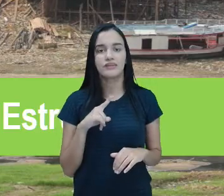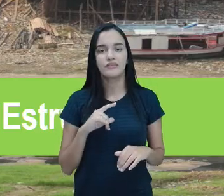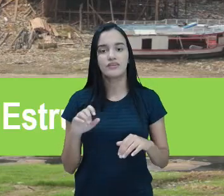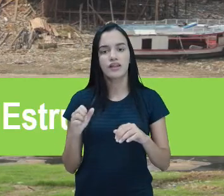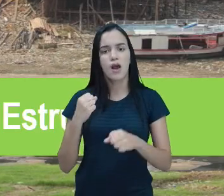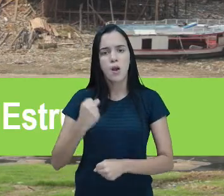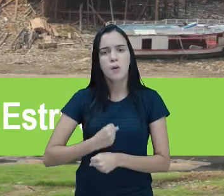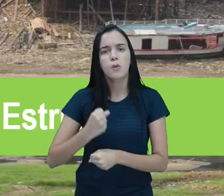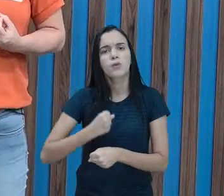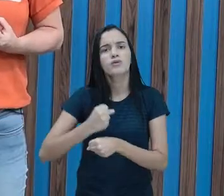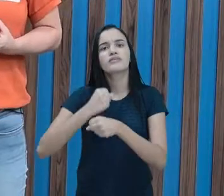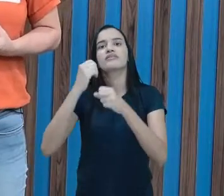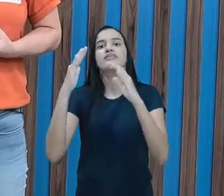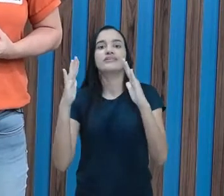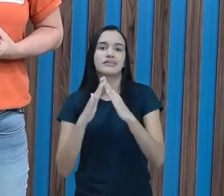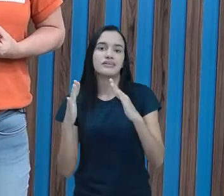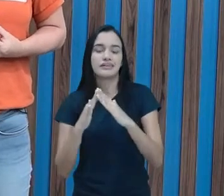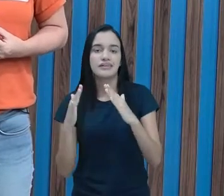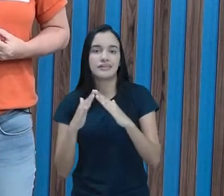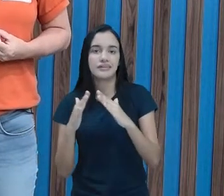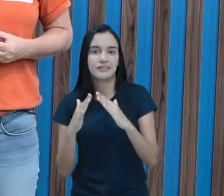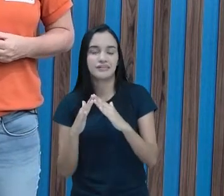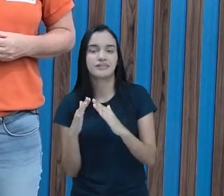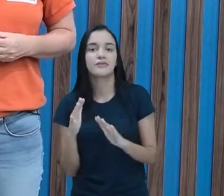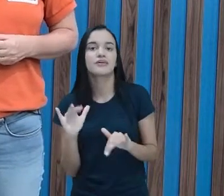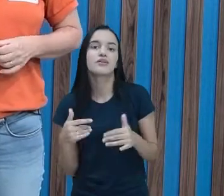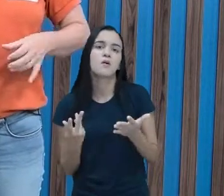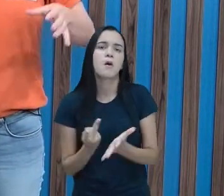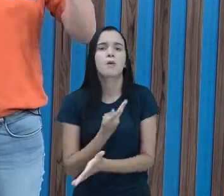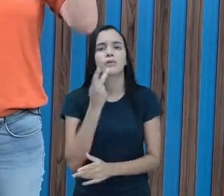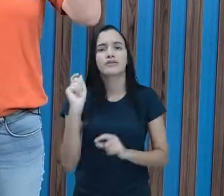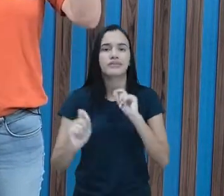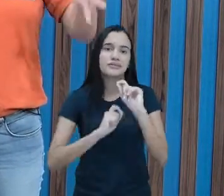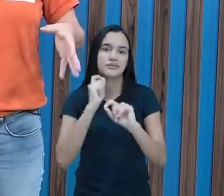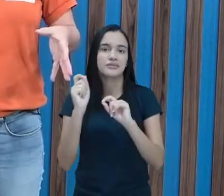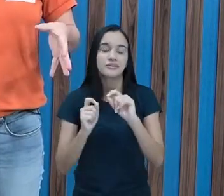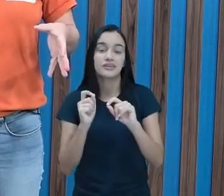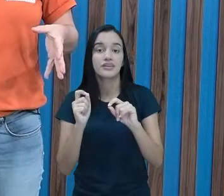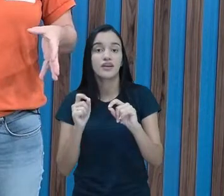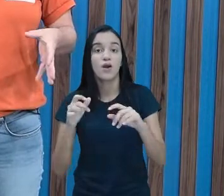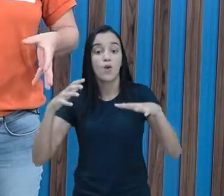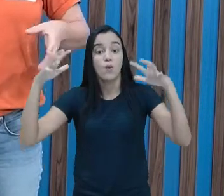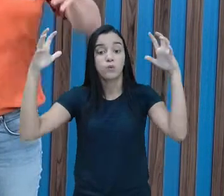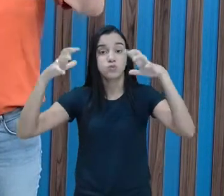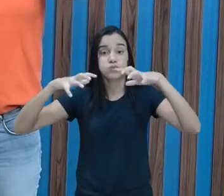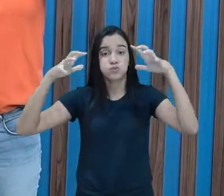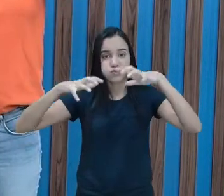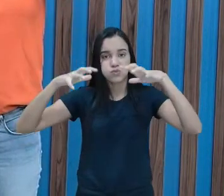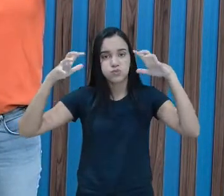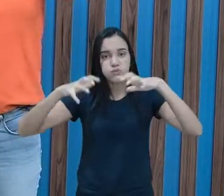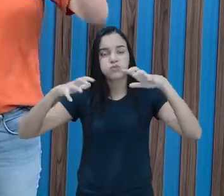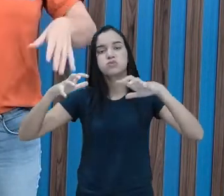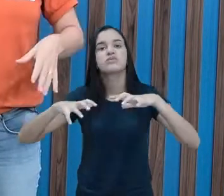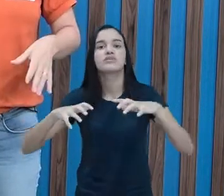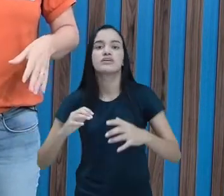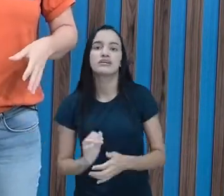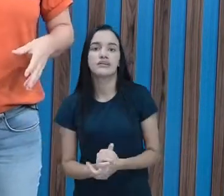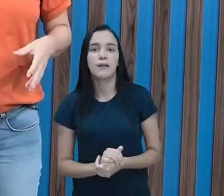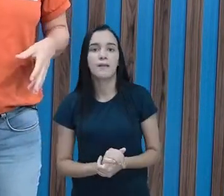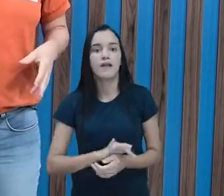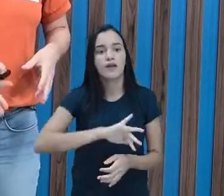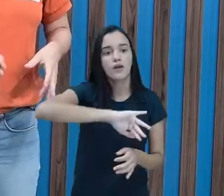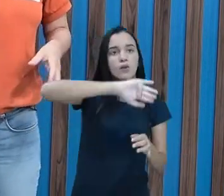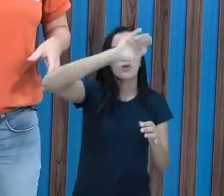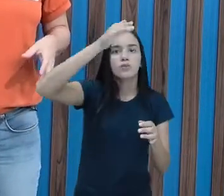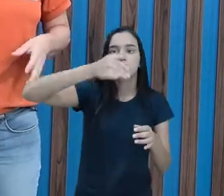casas e constroem em morros, né? Então, o que acontece? Com a chuva, o volume de chuvas muito grande, bateu nos morros e